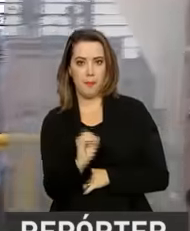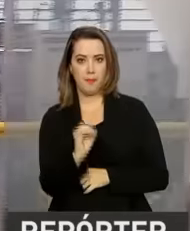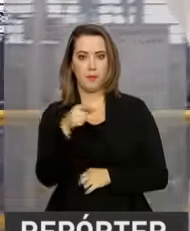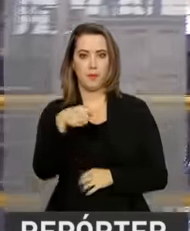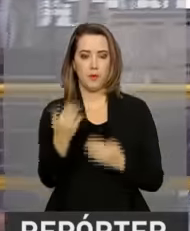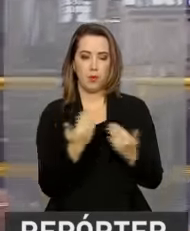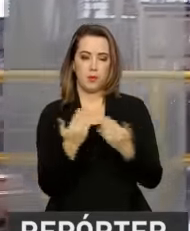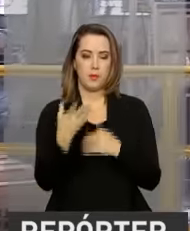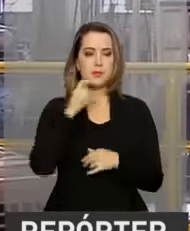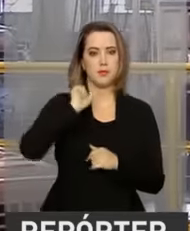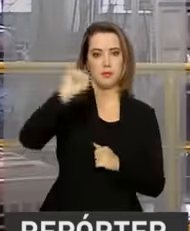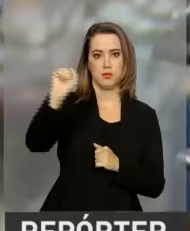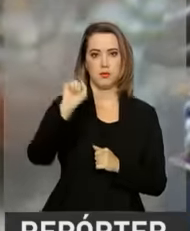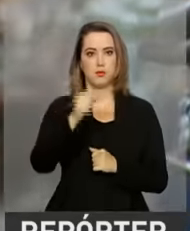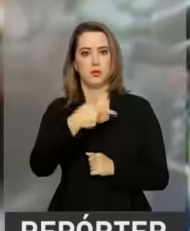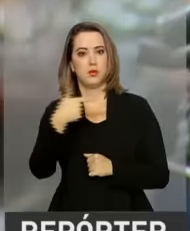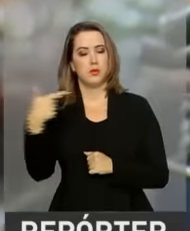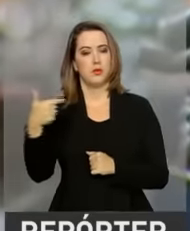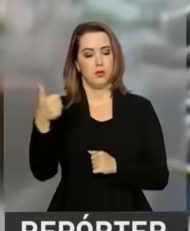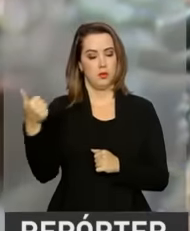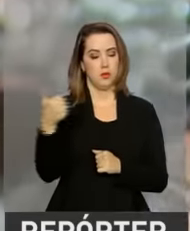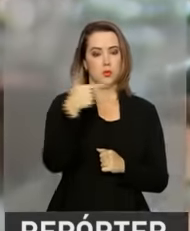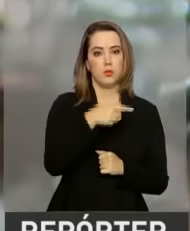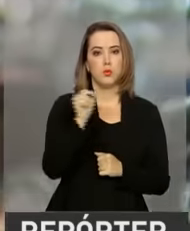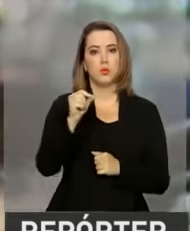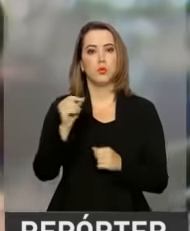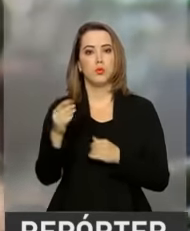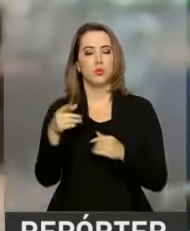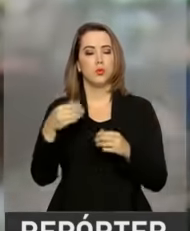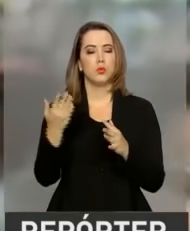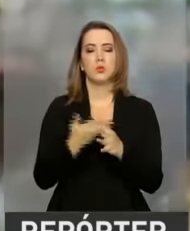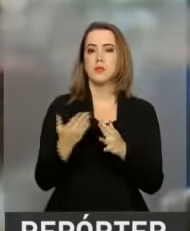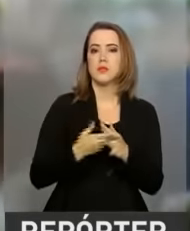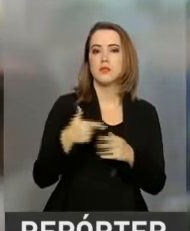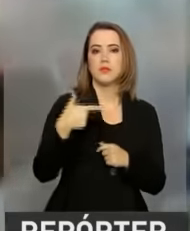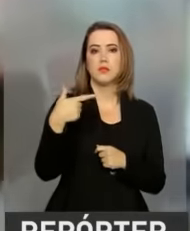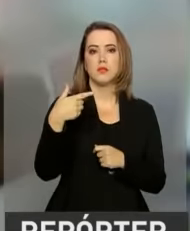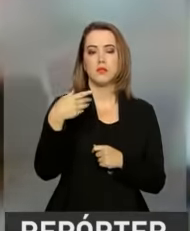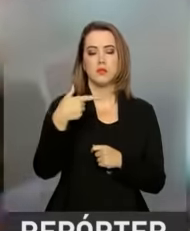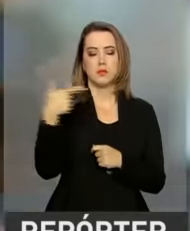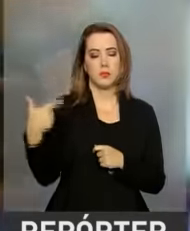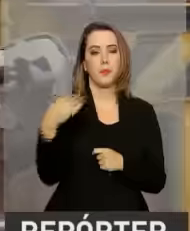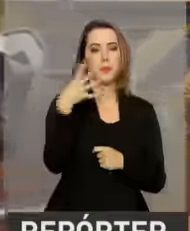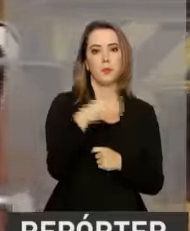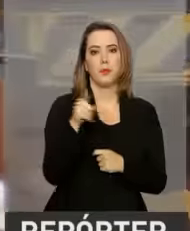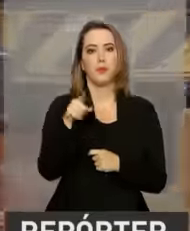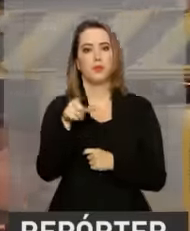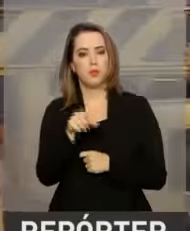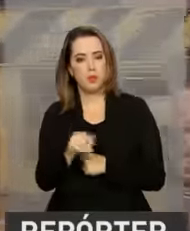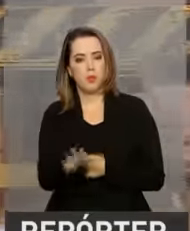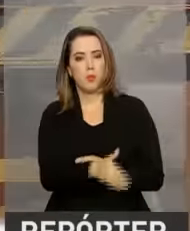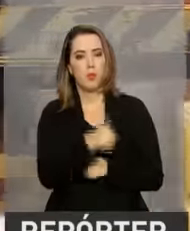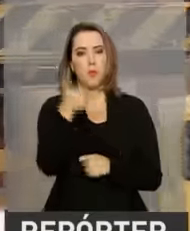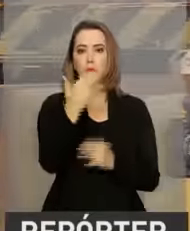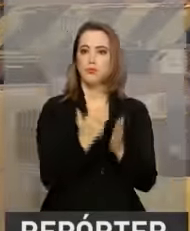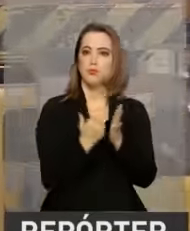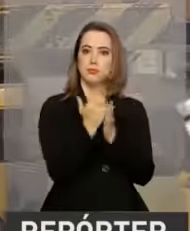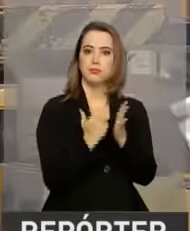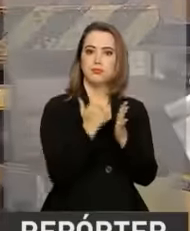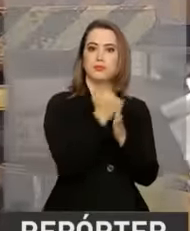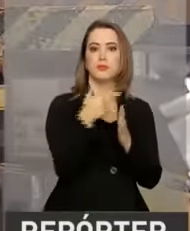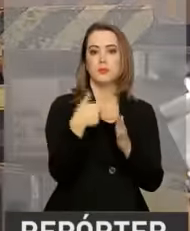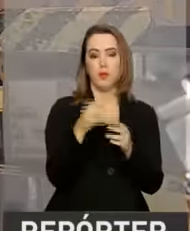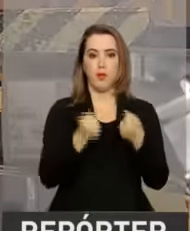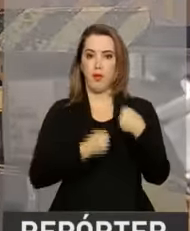IBGE 12 dos 24 Ramos pesquisados apontaram taxas positivas como o aumento de 4,8 no setor